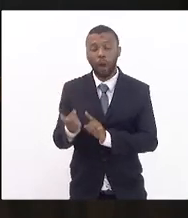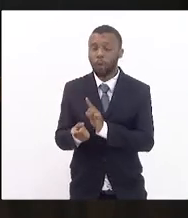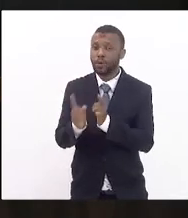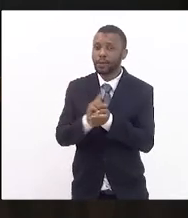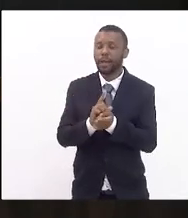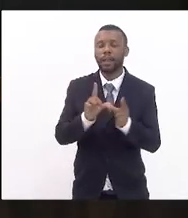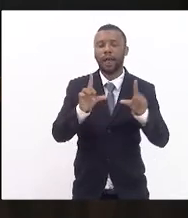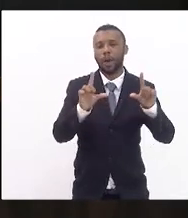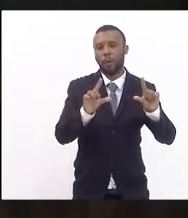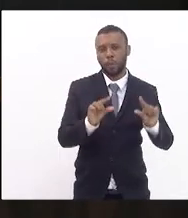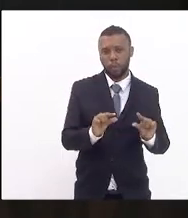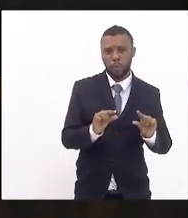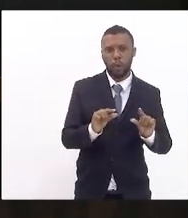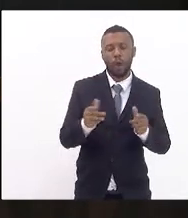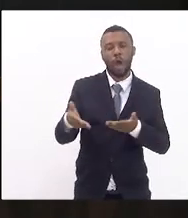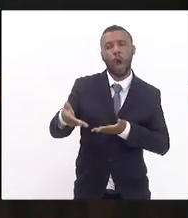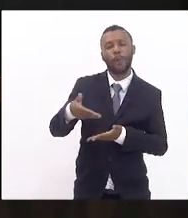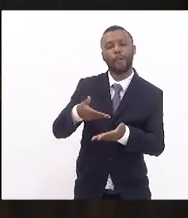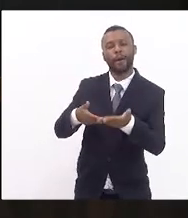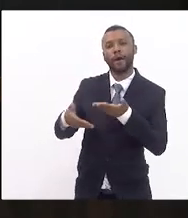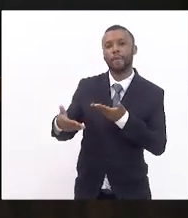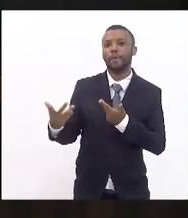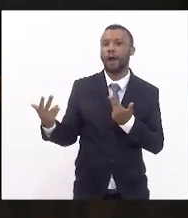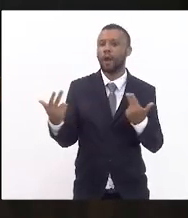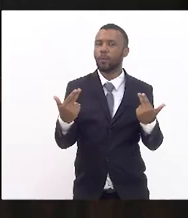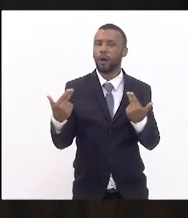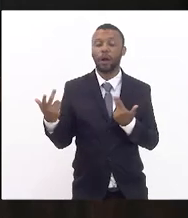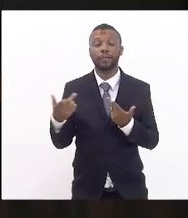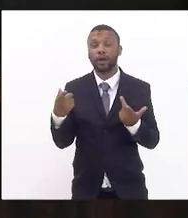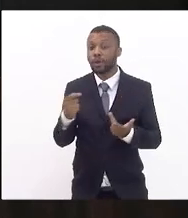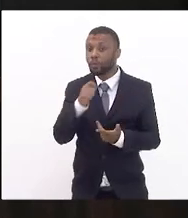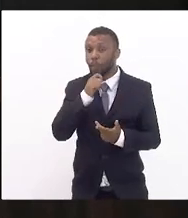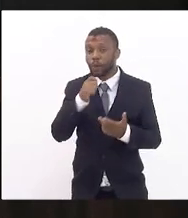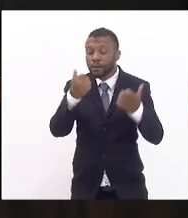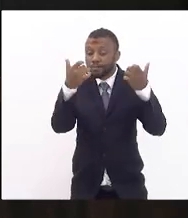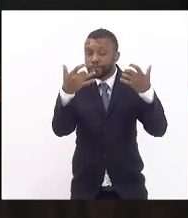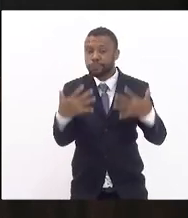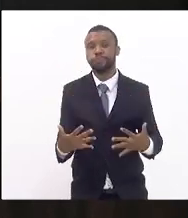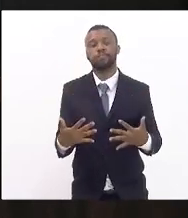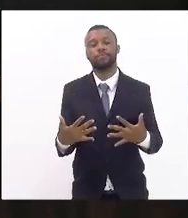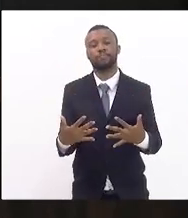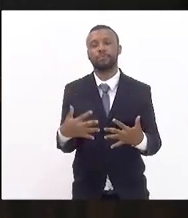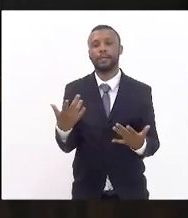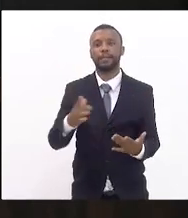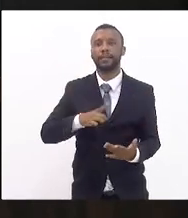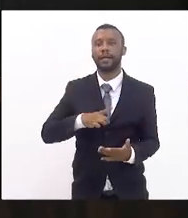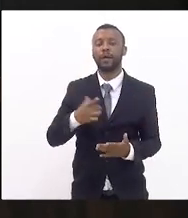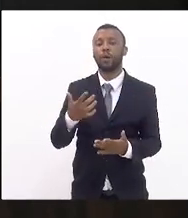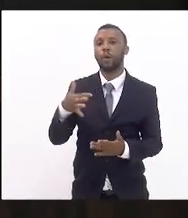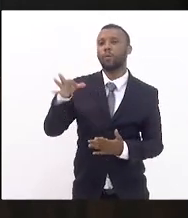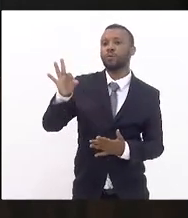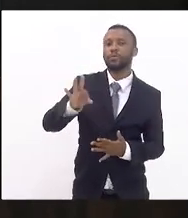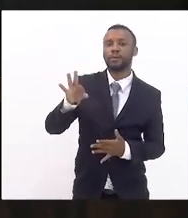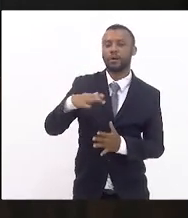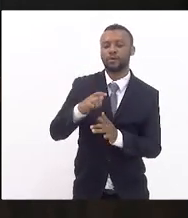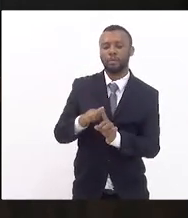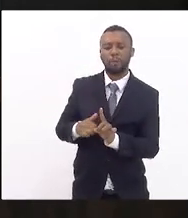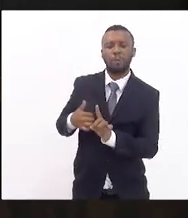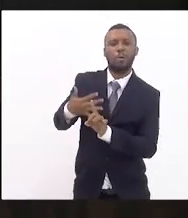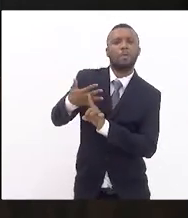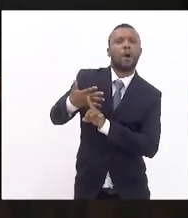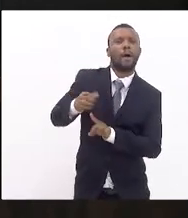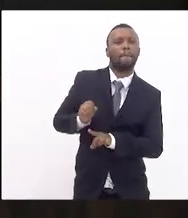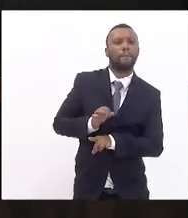decresceu, o câmbio é o mesmo, então não tinha nenhuma justificativa para ter um salto tão grande, salvo